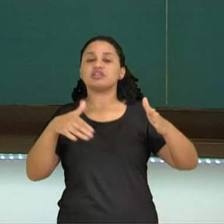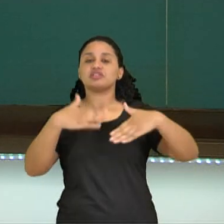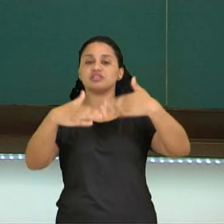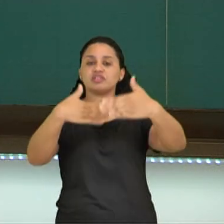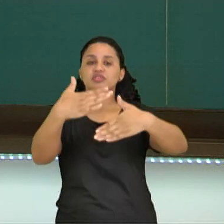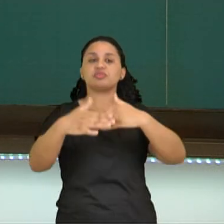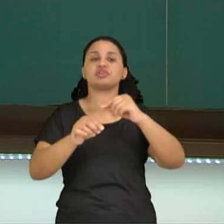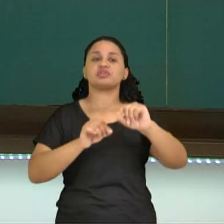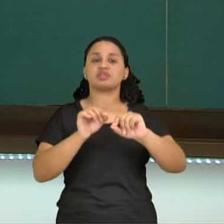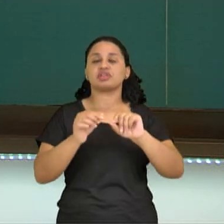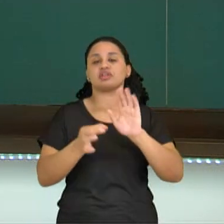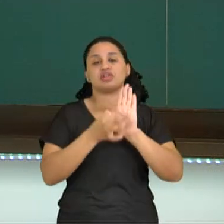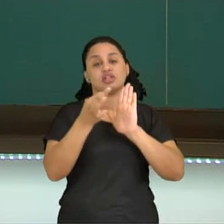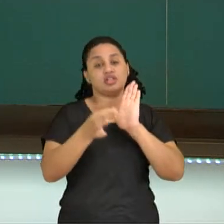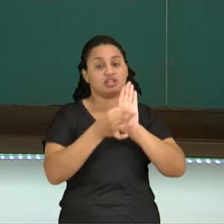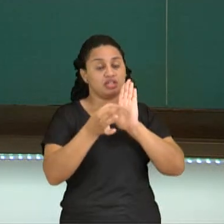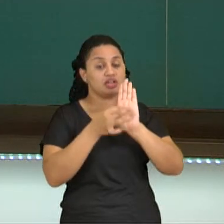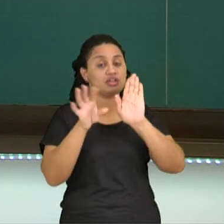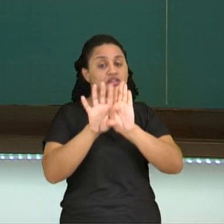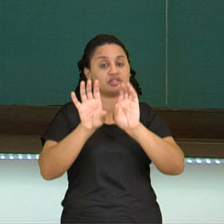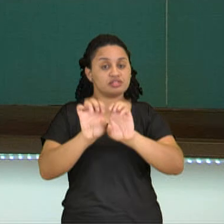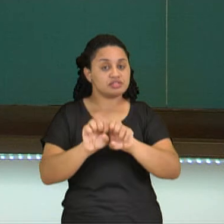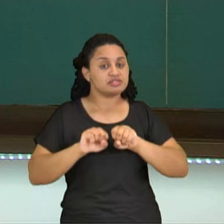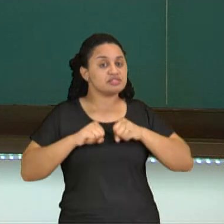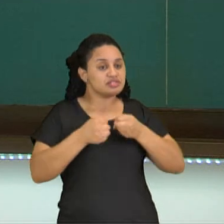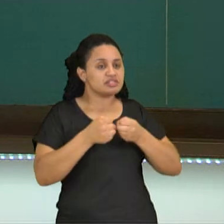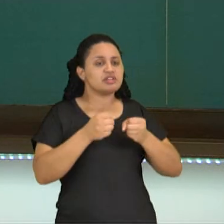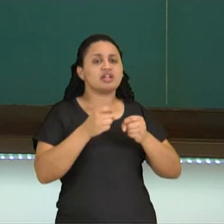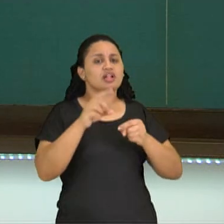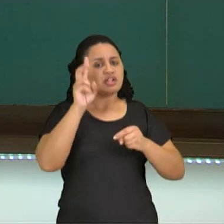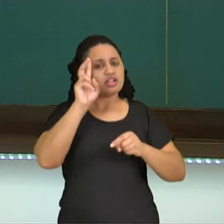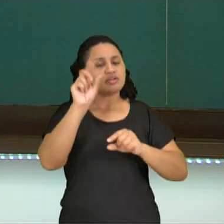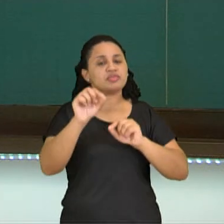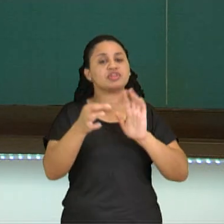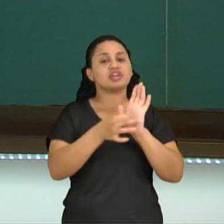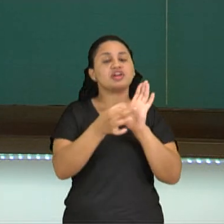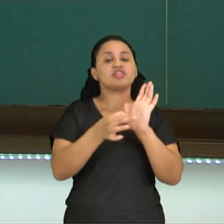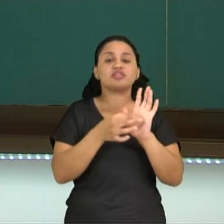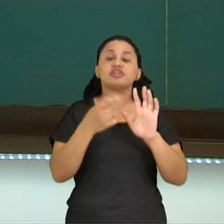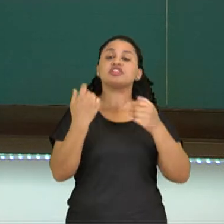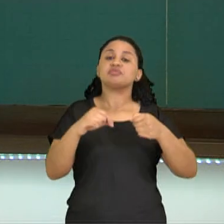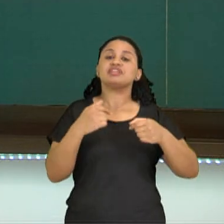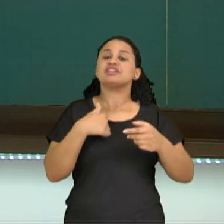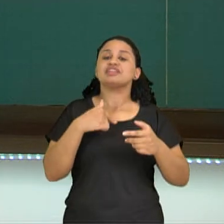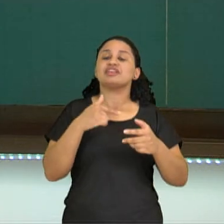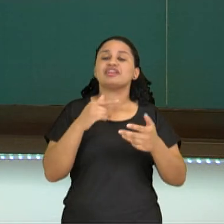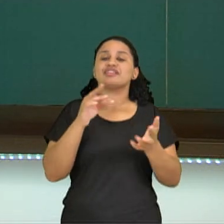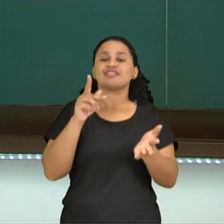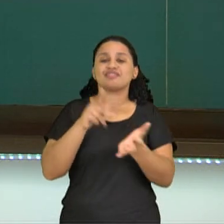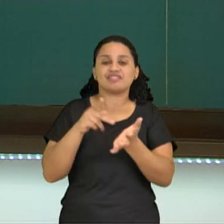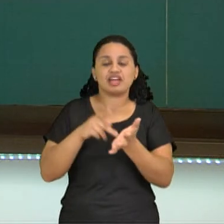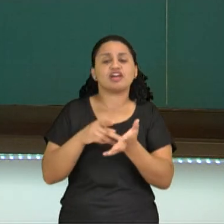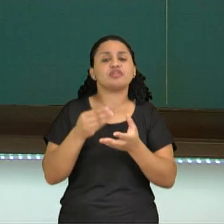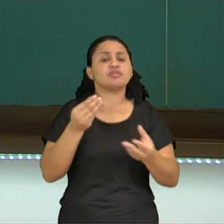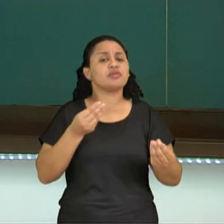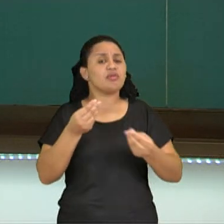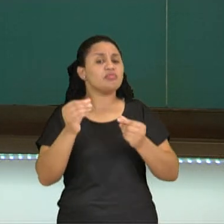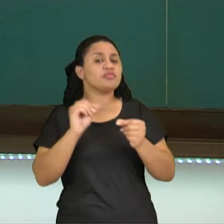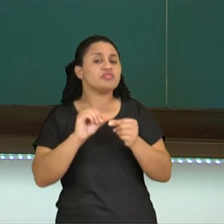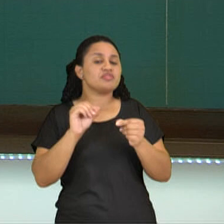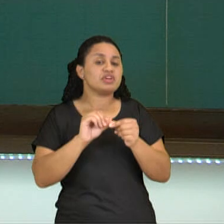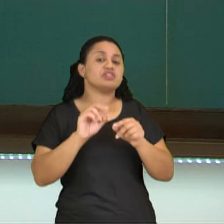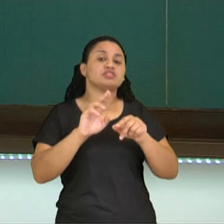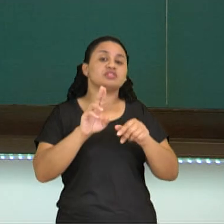defesa. Lembre que argumentos têm que ser pautados, né? E como que eu faço isso? Através da leitura, da